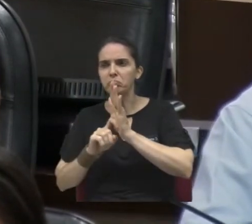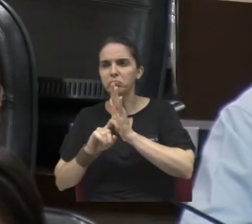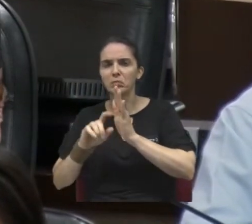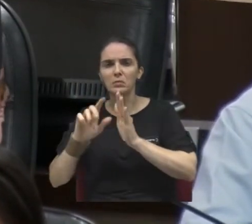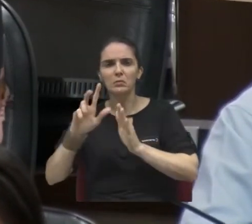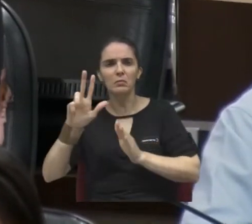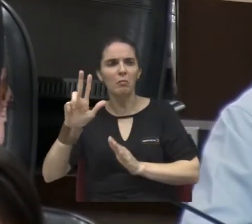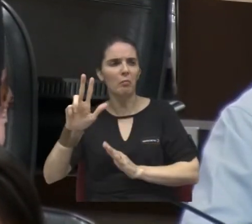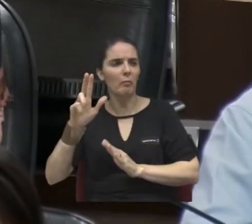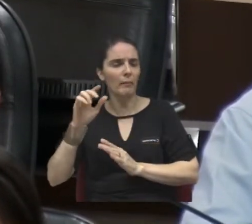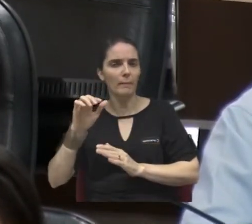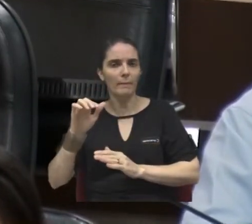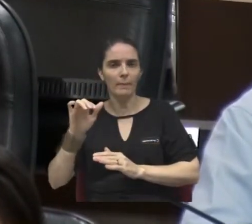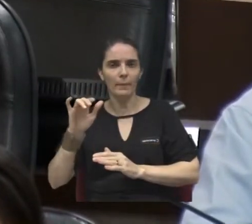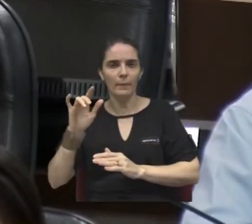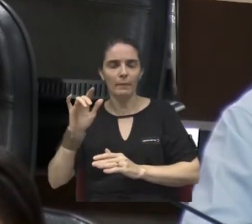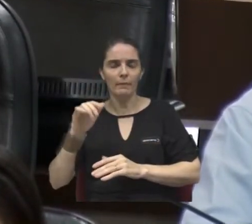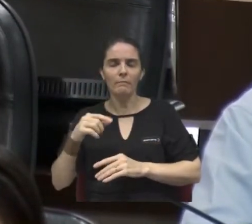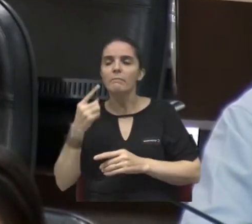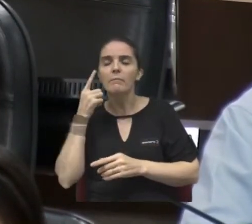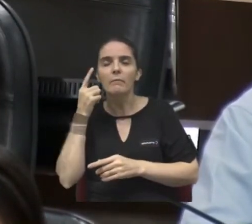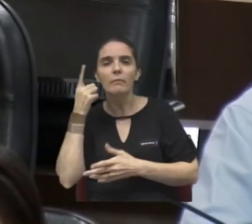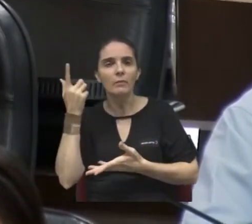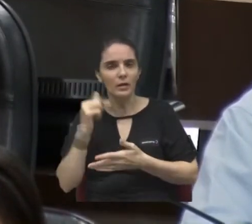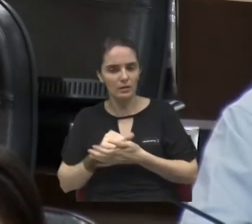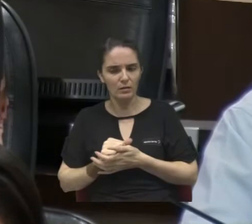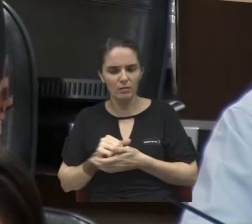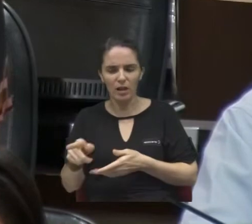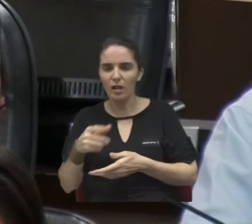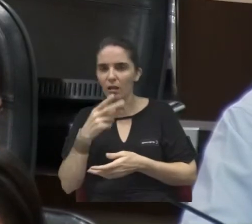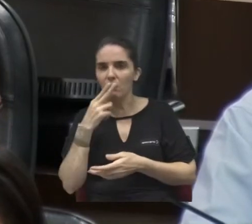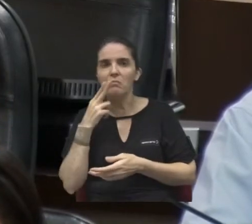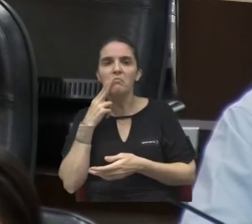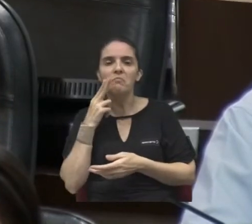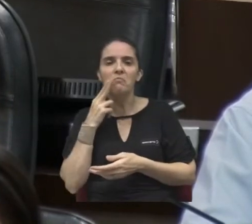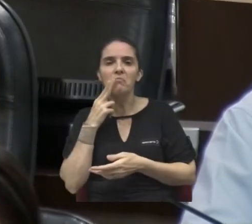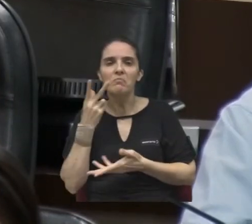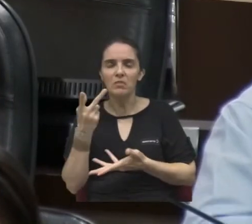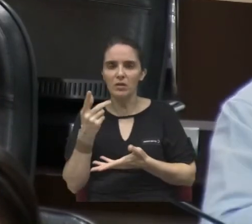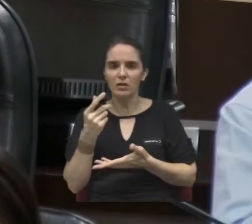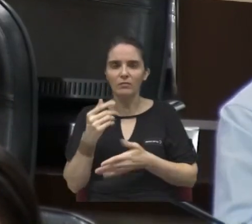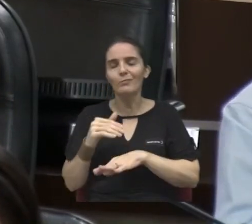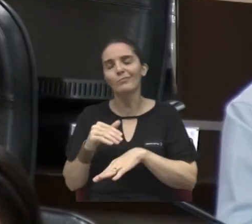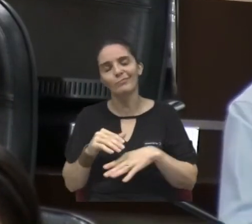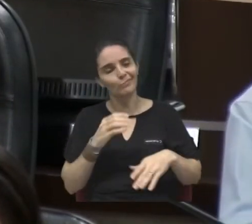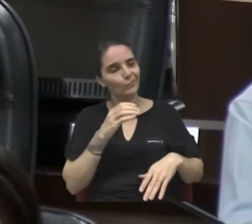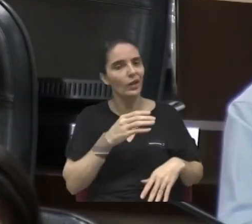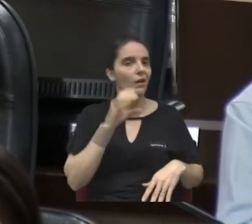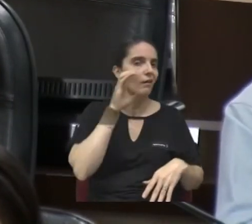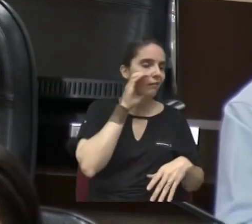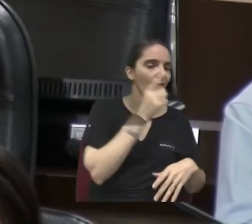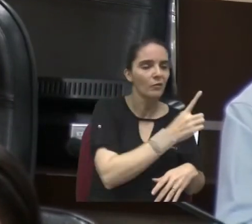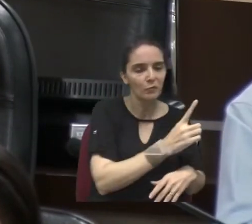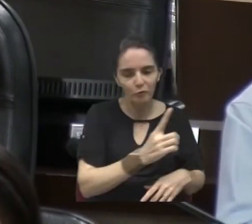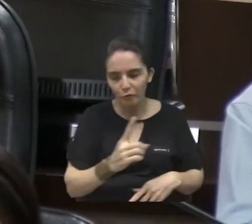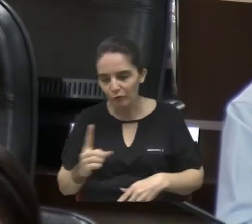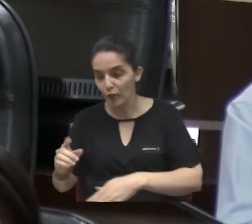eu falava para os guardas, vamos comigo lá. E eu ia lá e conversava com os meninos. Aquilo ali era um depósito